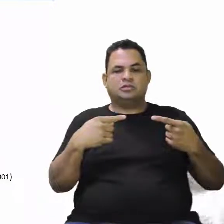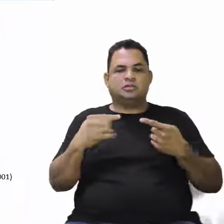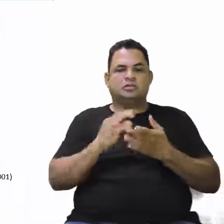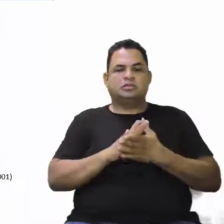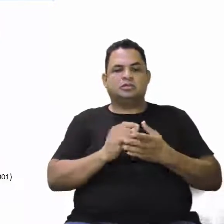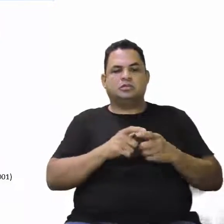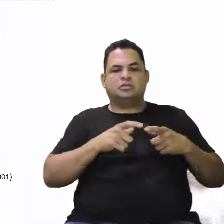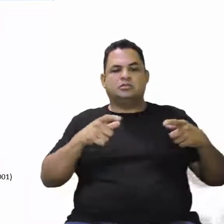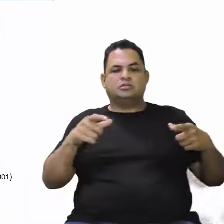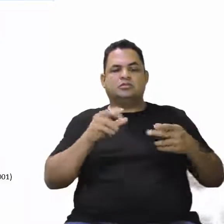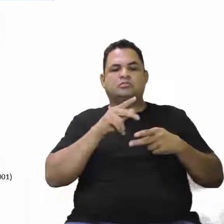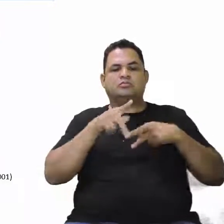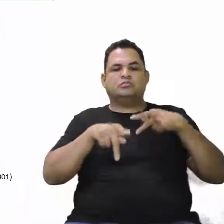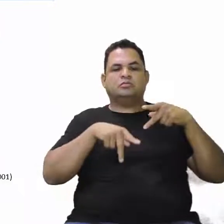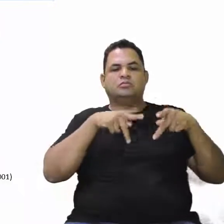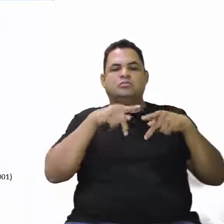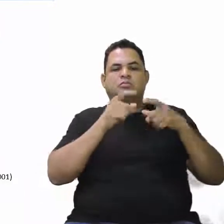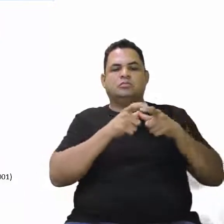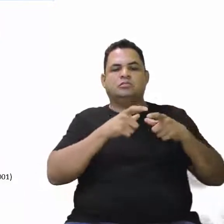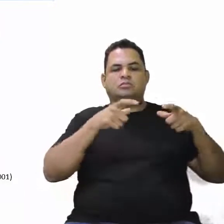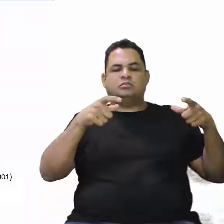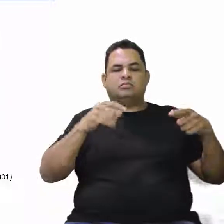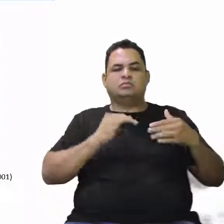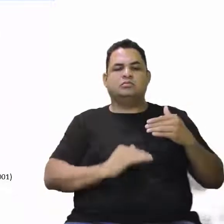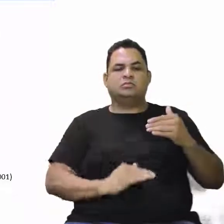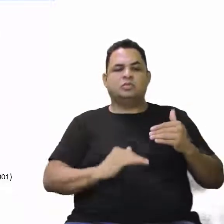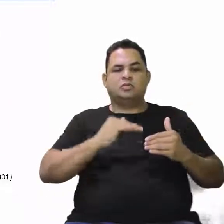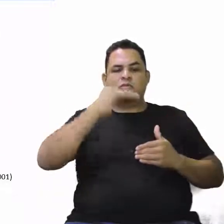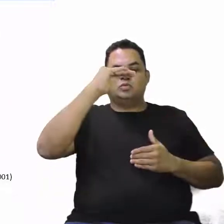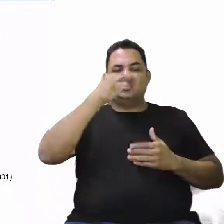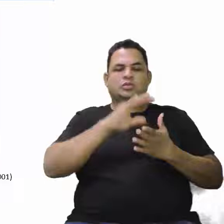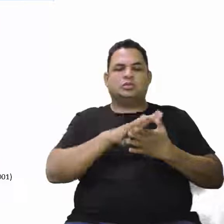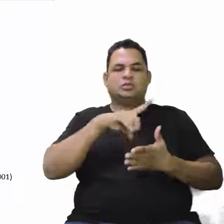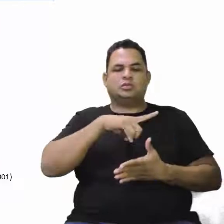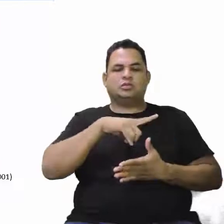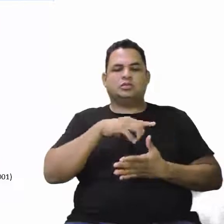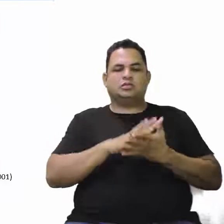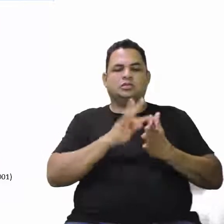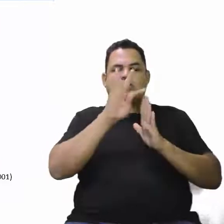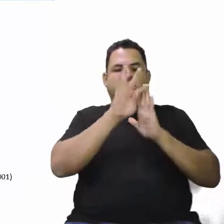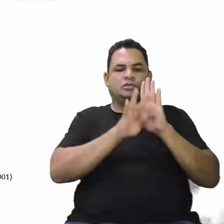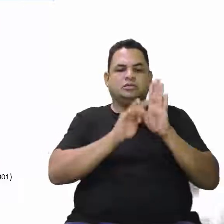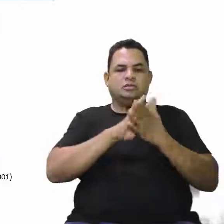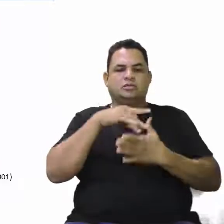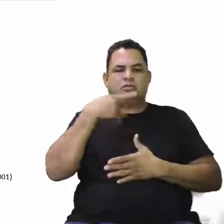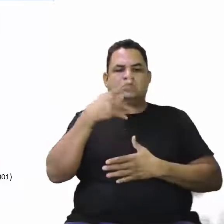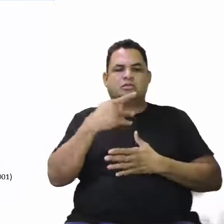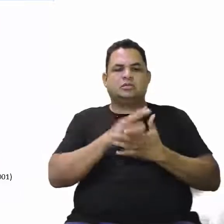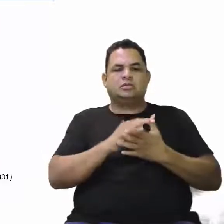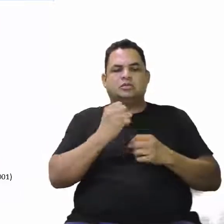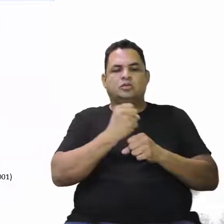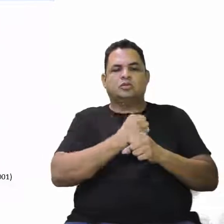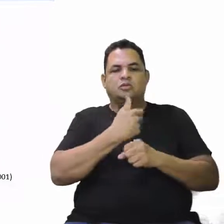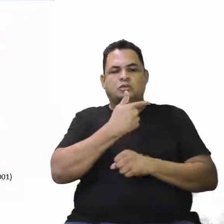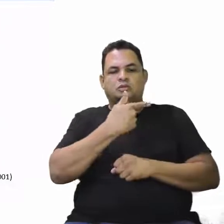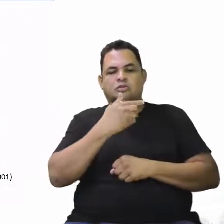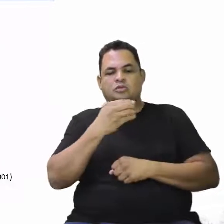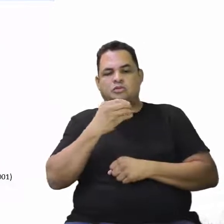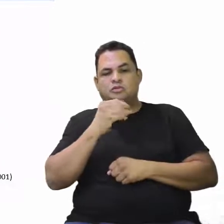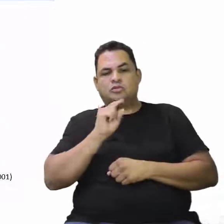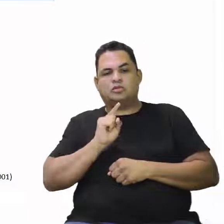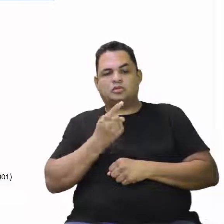na proporção da população adulta. Então, a gente traz esse texto, falando de 2000 ainda, para você